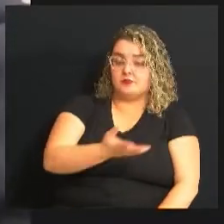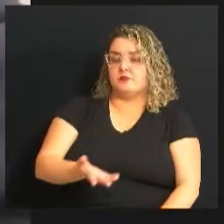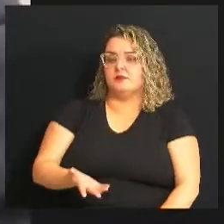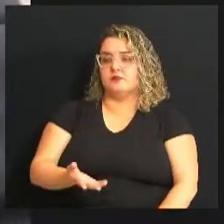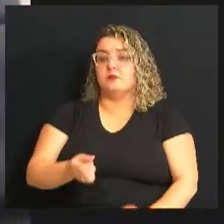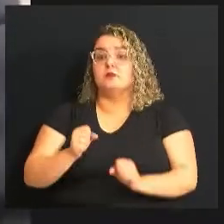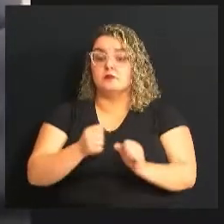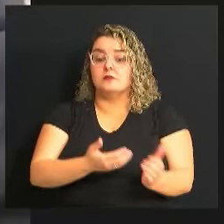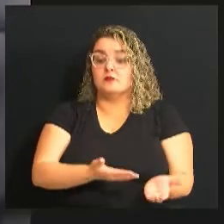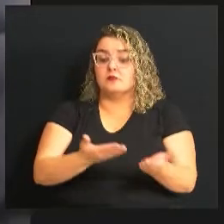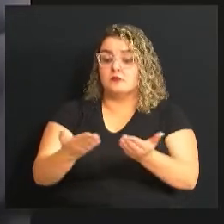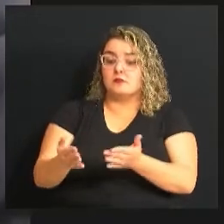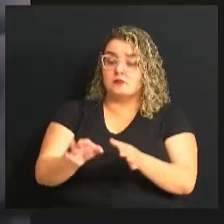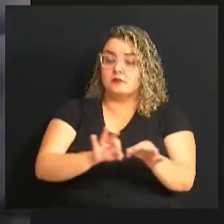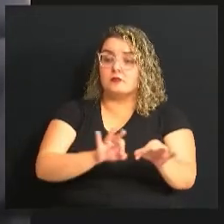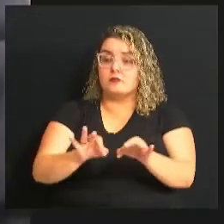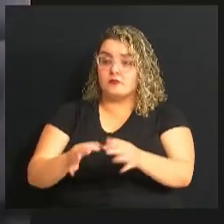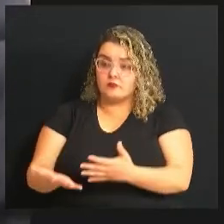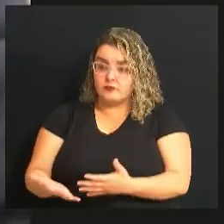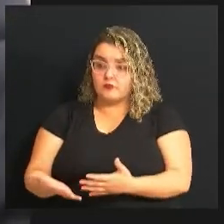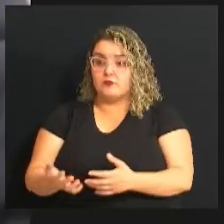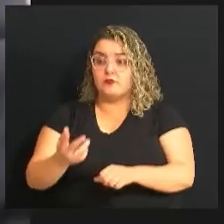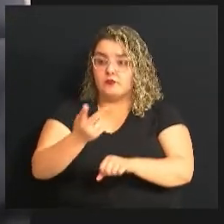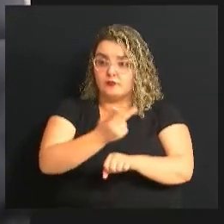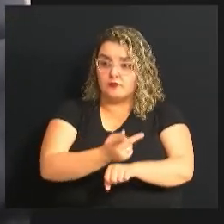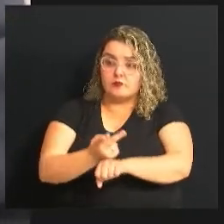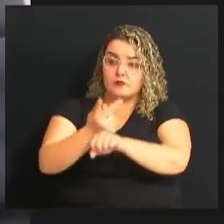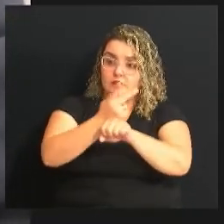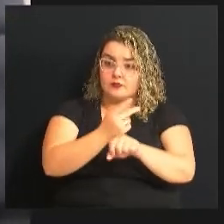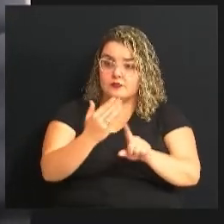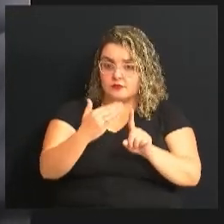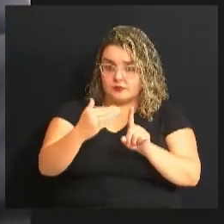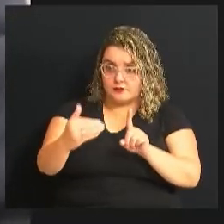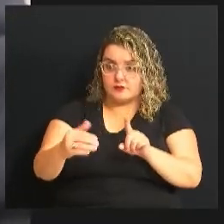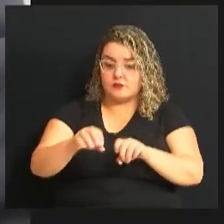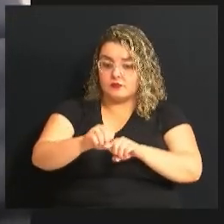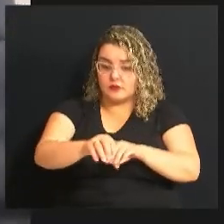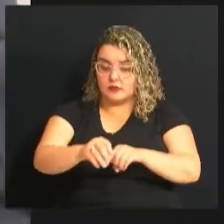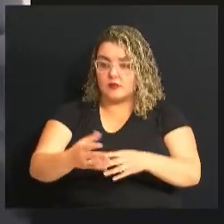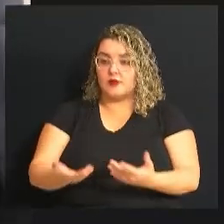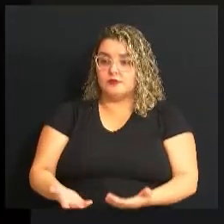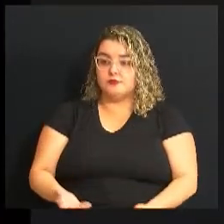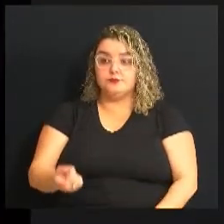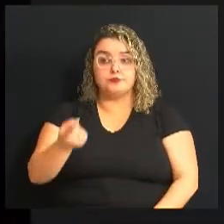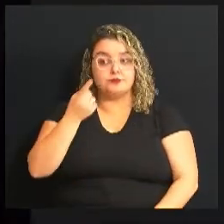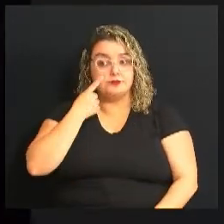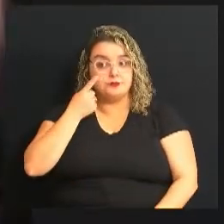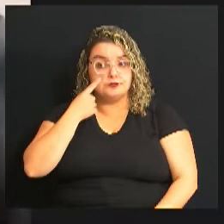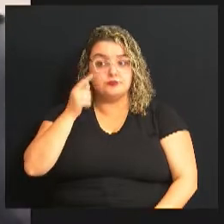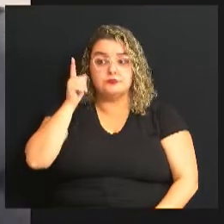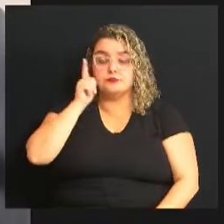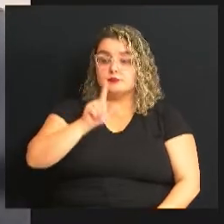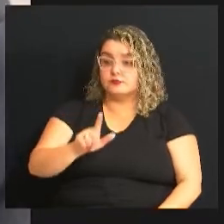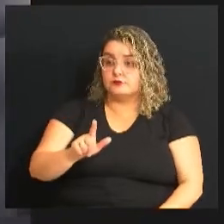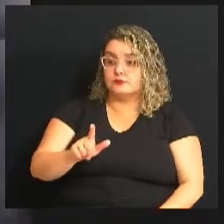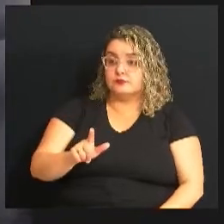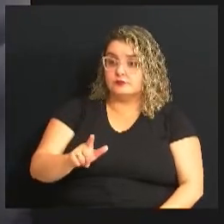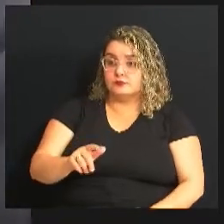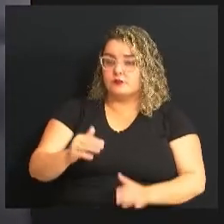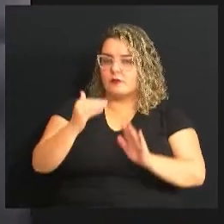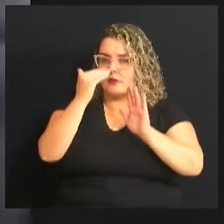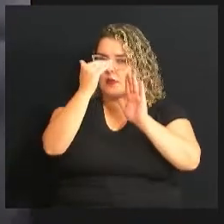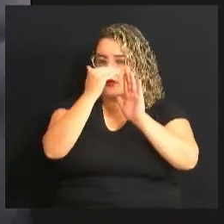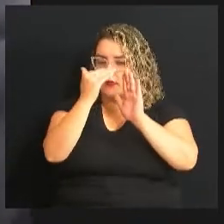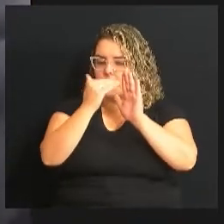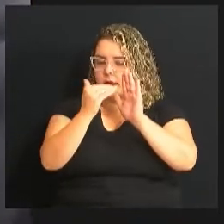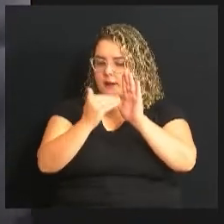apresentar o seu projeto neste prêmio, Prêmio Destaque Educação. E você vai ver que a gente conseguiu colocar ali perto